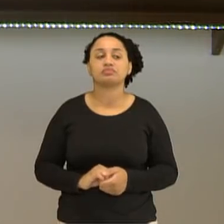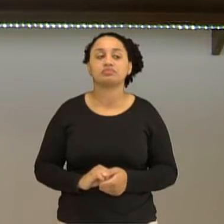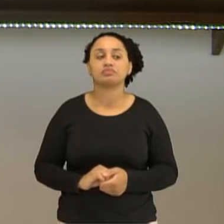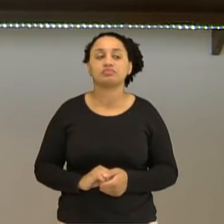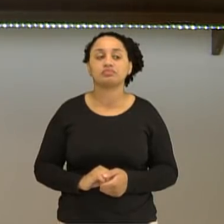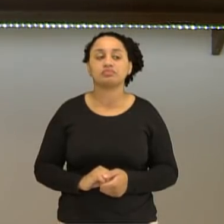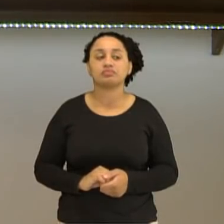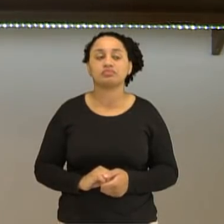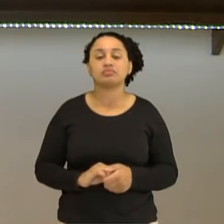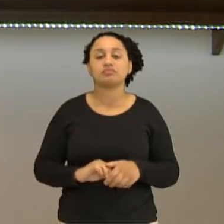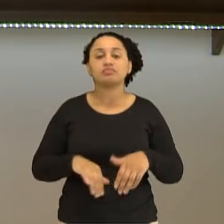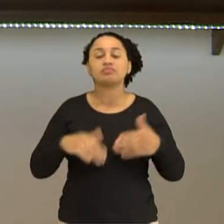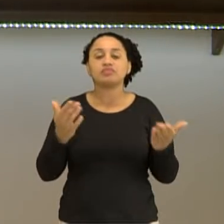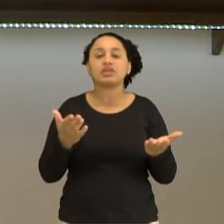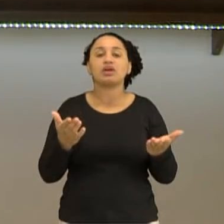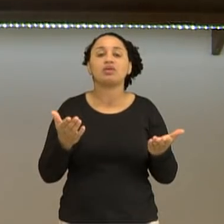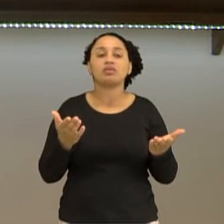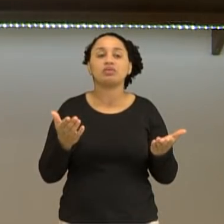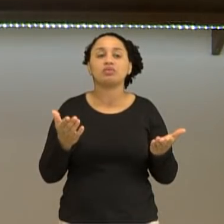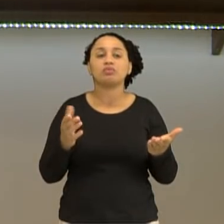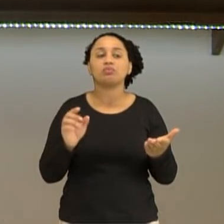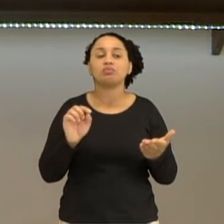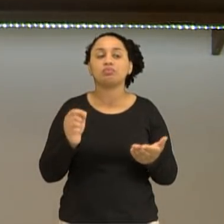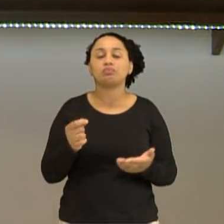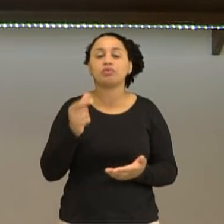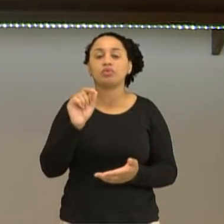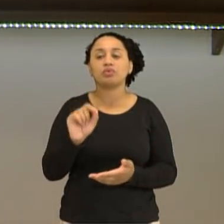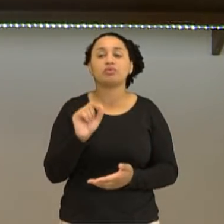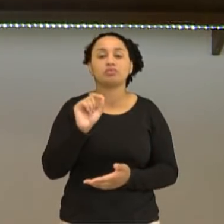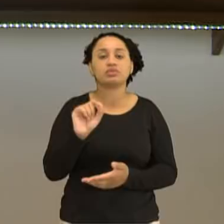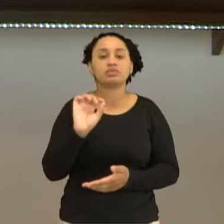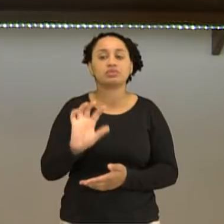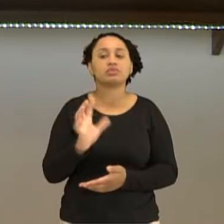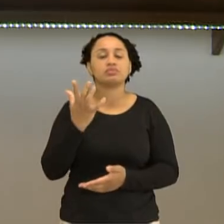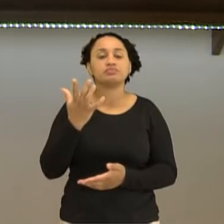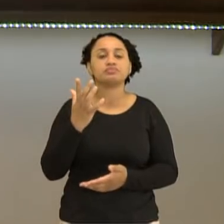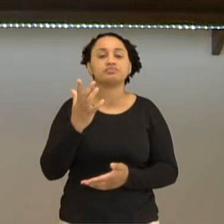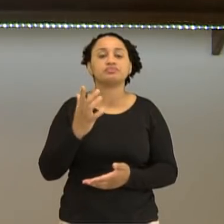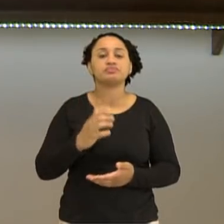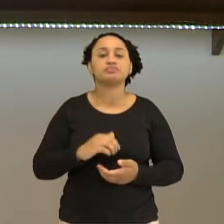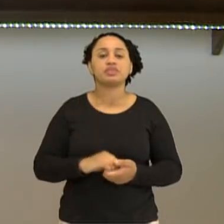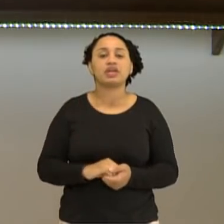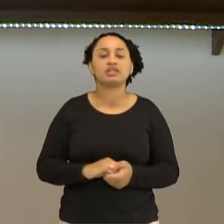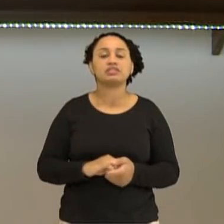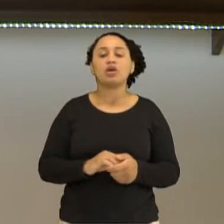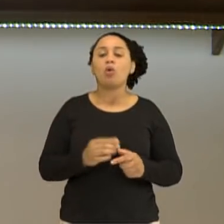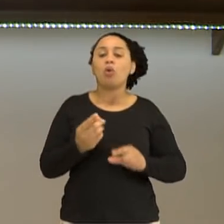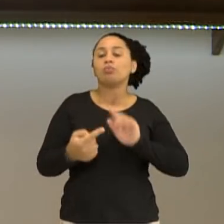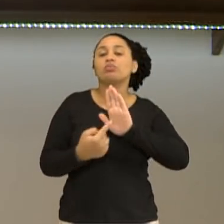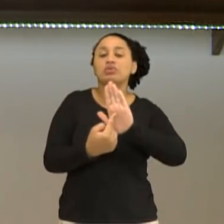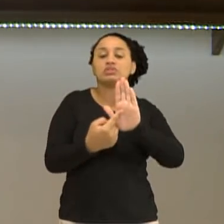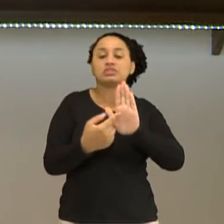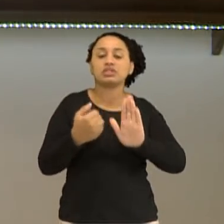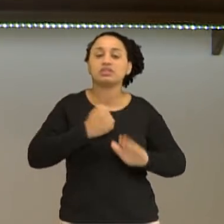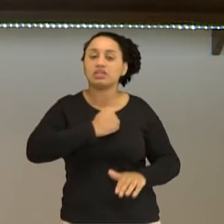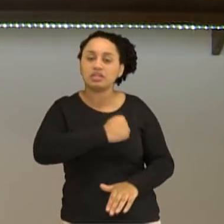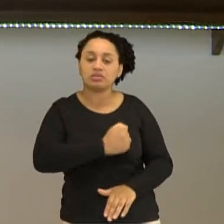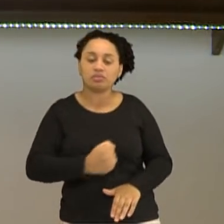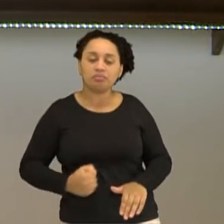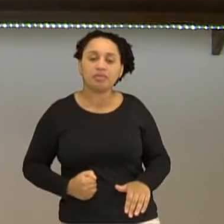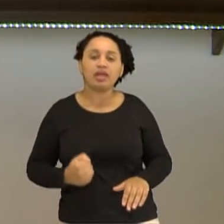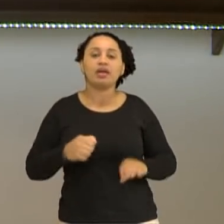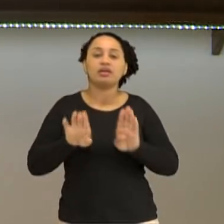passei um pouquinho pela pela anatomia e fisiologia do